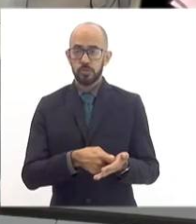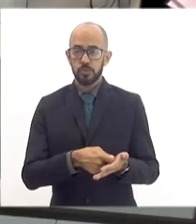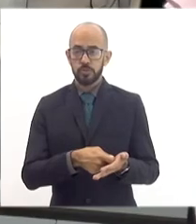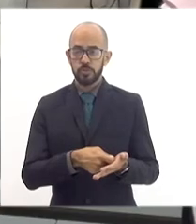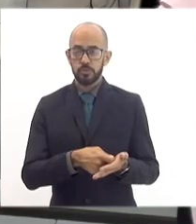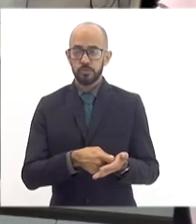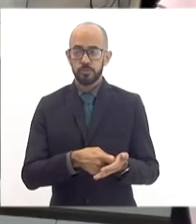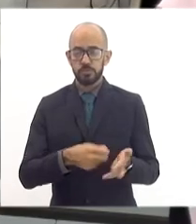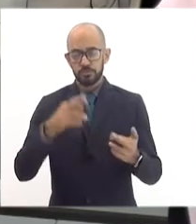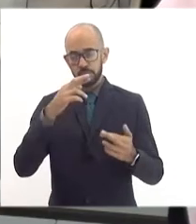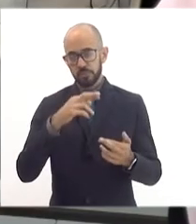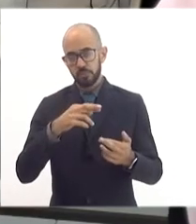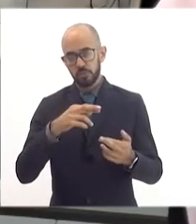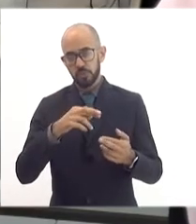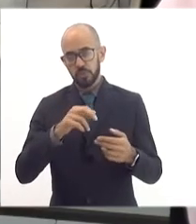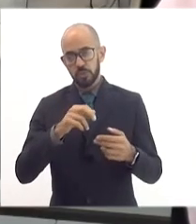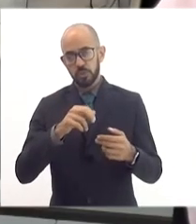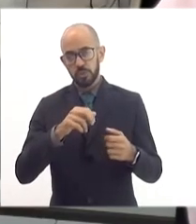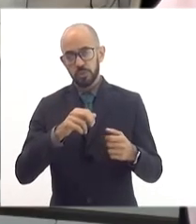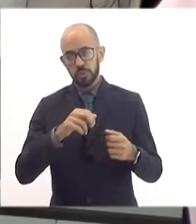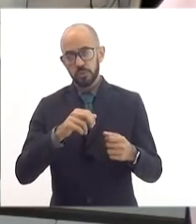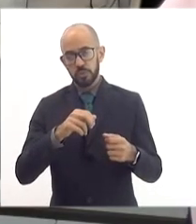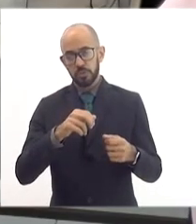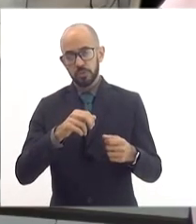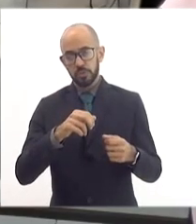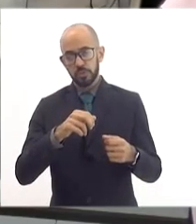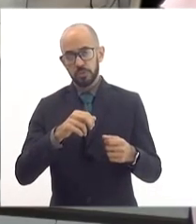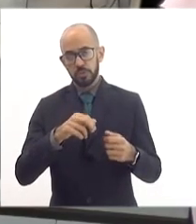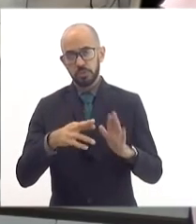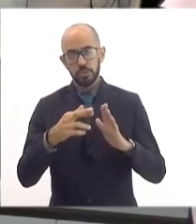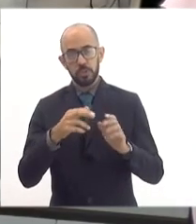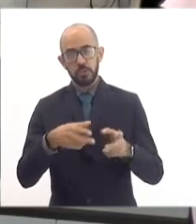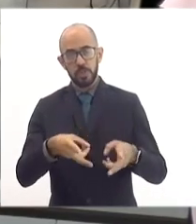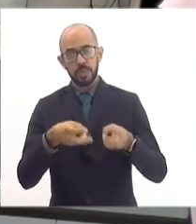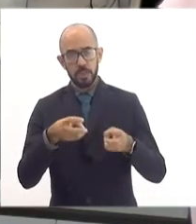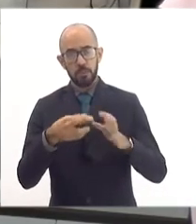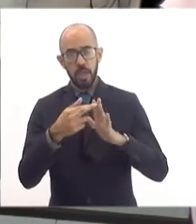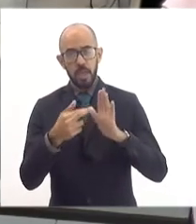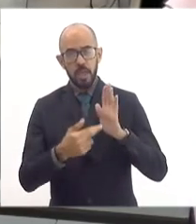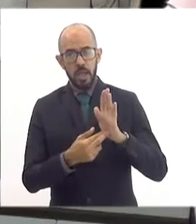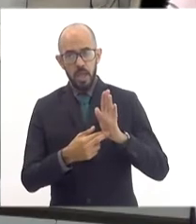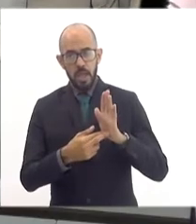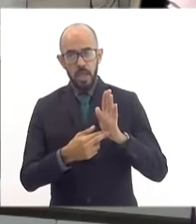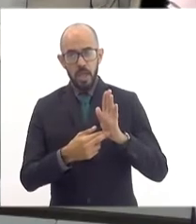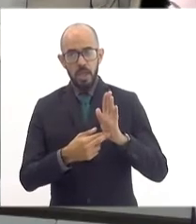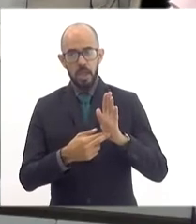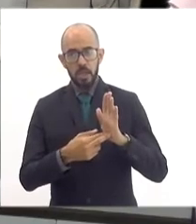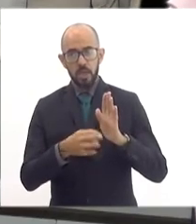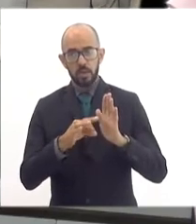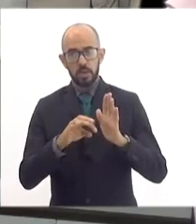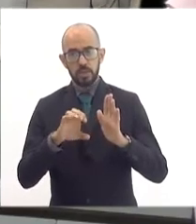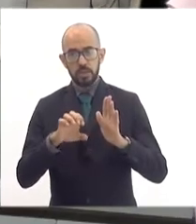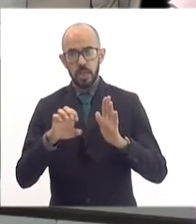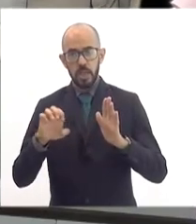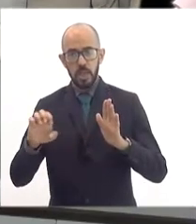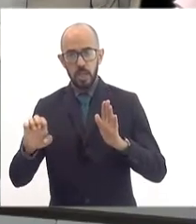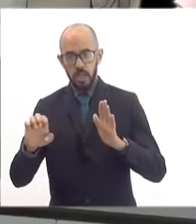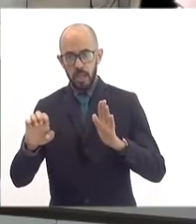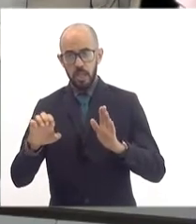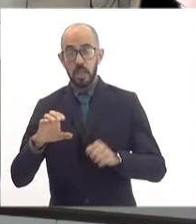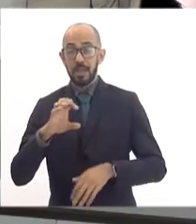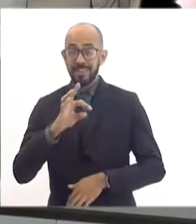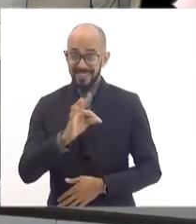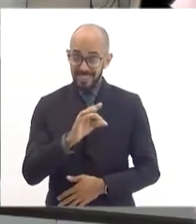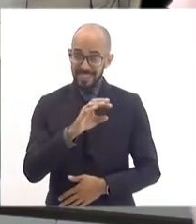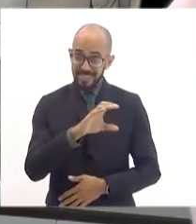o fundo, né, o contrato, sujeição ao Tribunal de Contas, Ministério Público e Assembleia